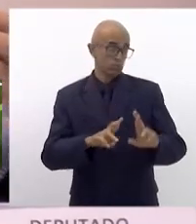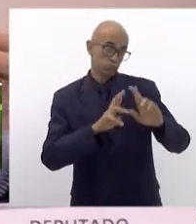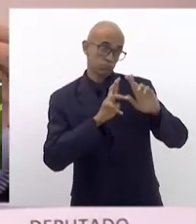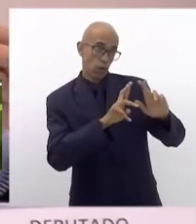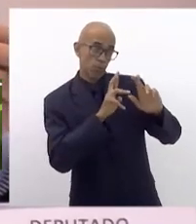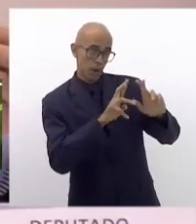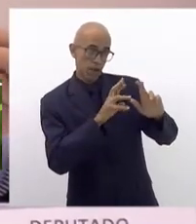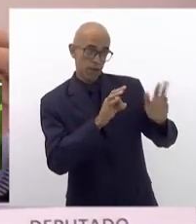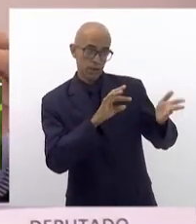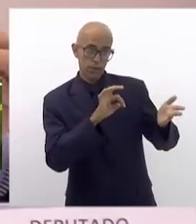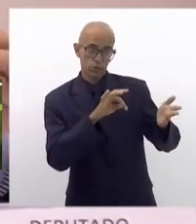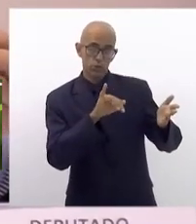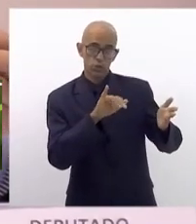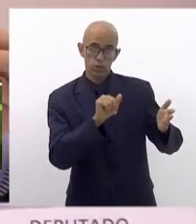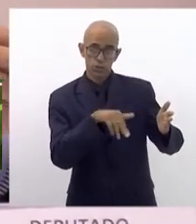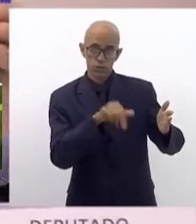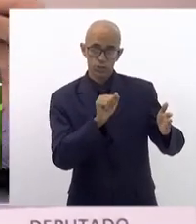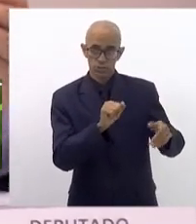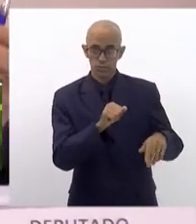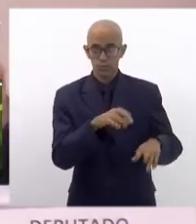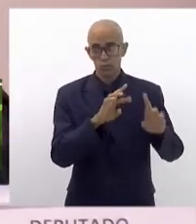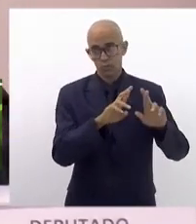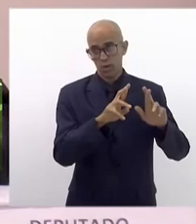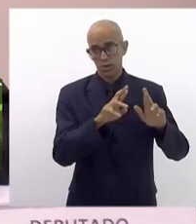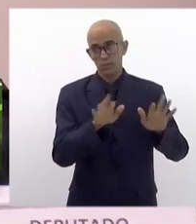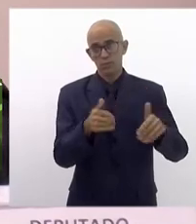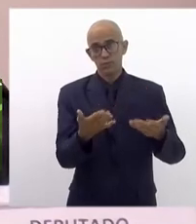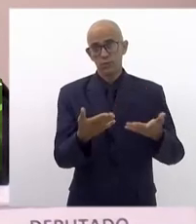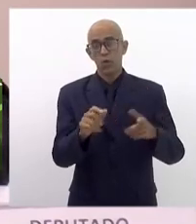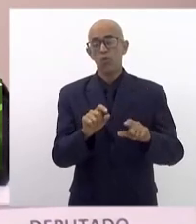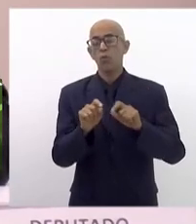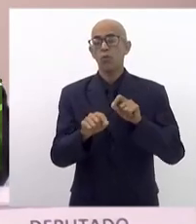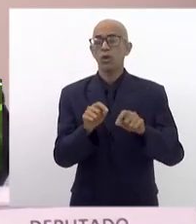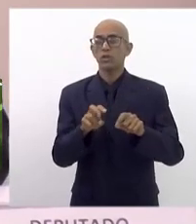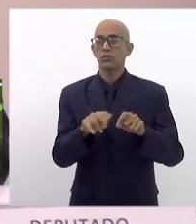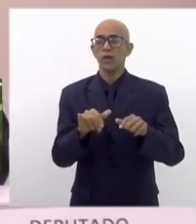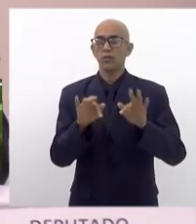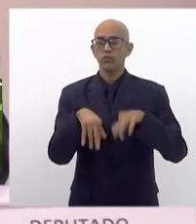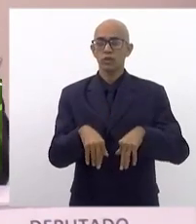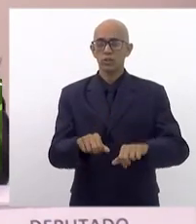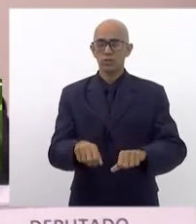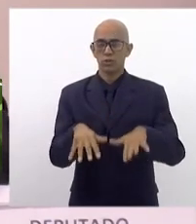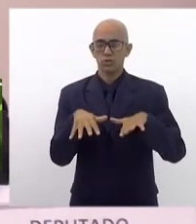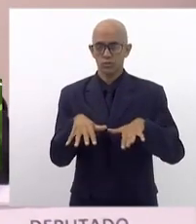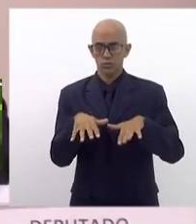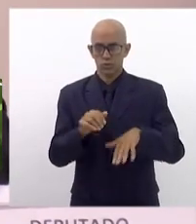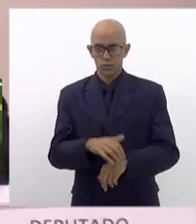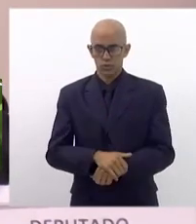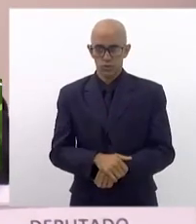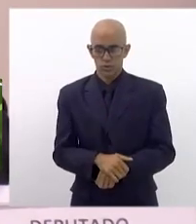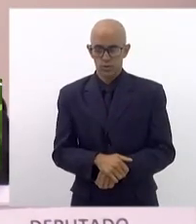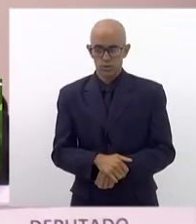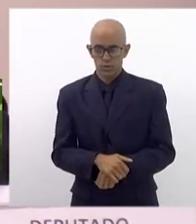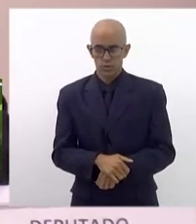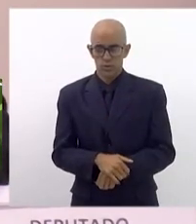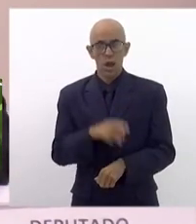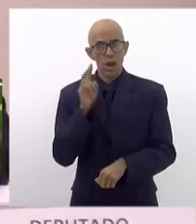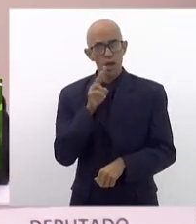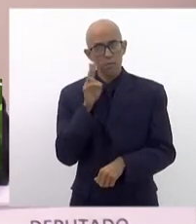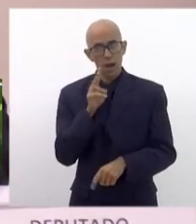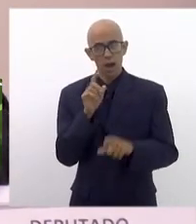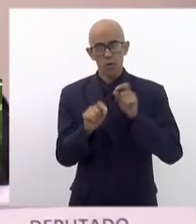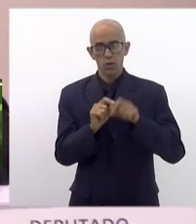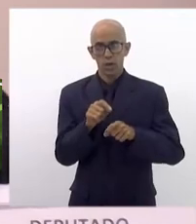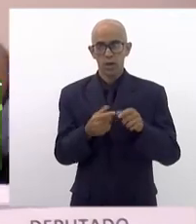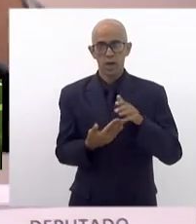espera... Tatiana. Enfim, então, pessoal, nós vamos encerrar aqui a nossa audiência. Eu quero lembrar, então, que até o dia 30 de